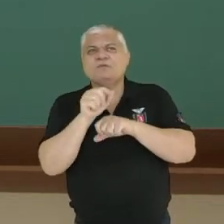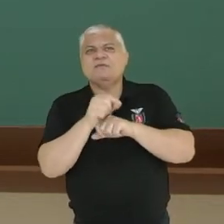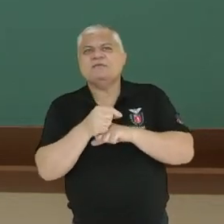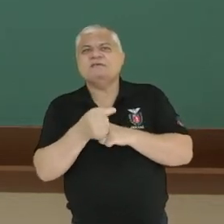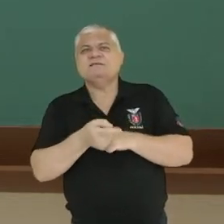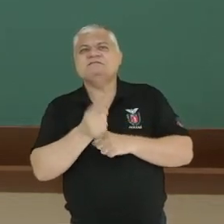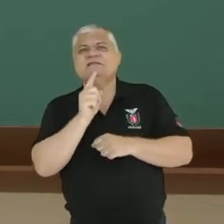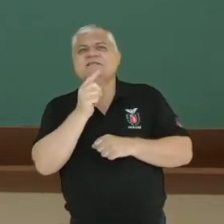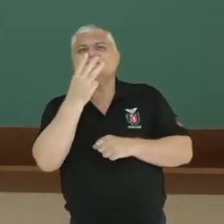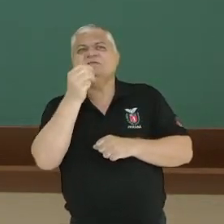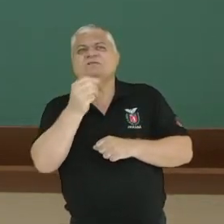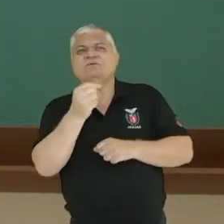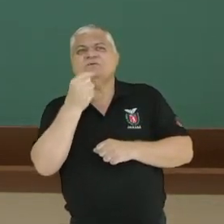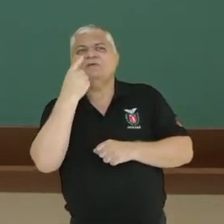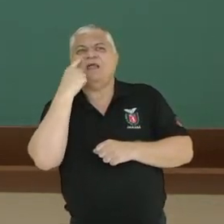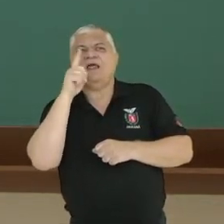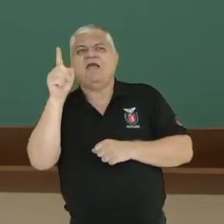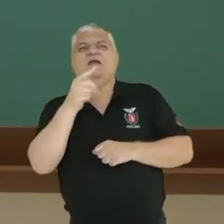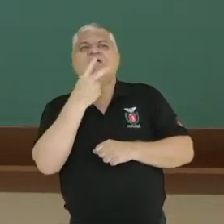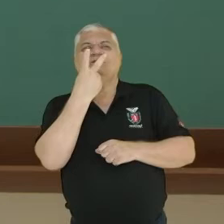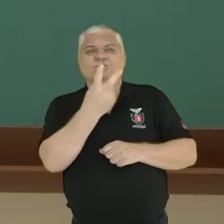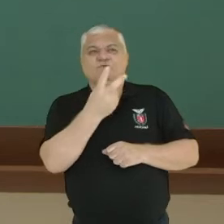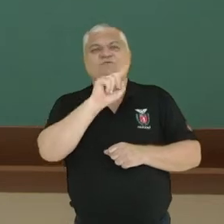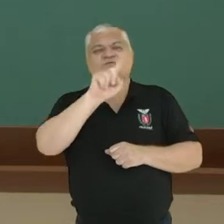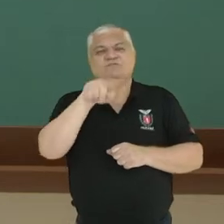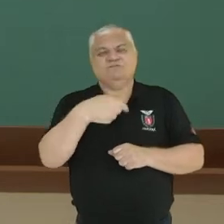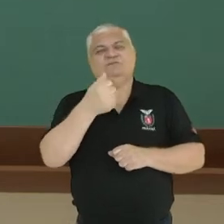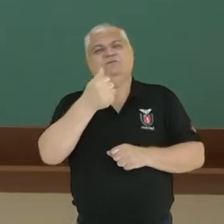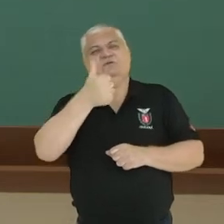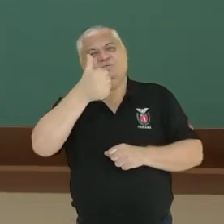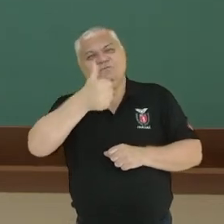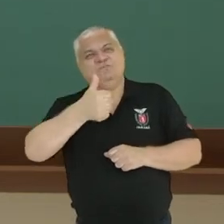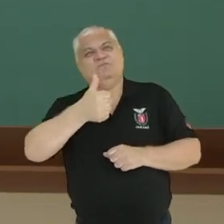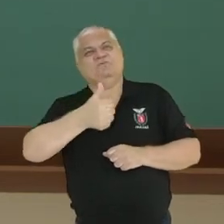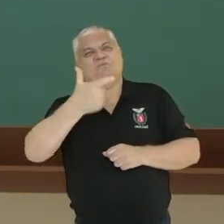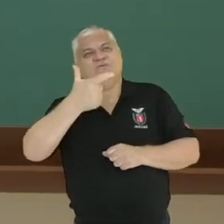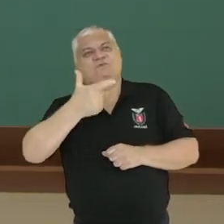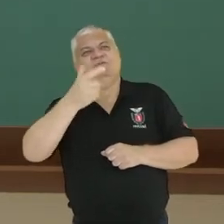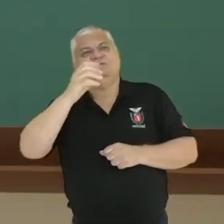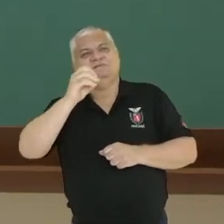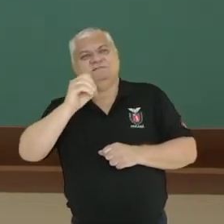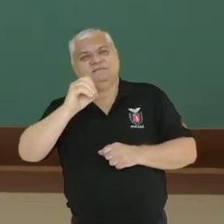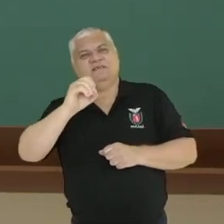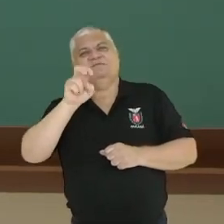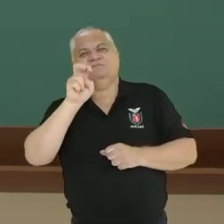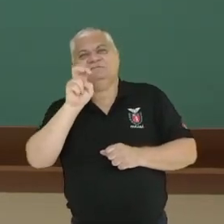é o logaritmo de 132? Está ali, né, pessoal? Então, o nosso y vale